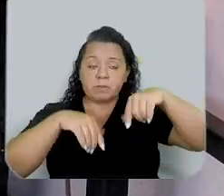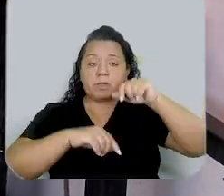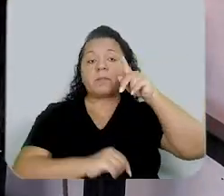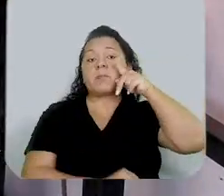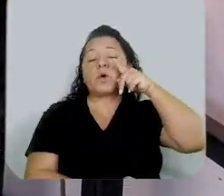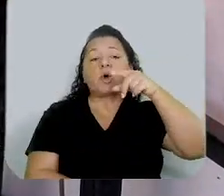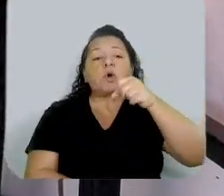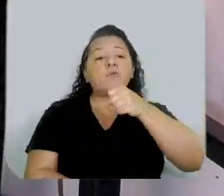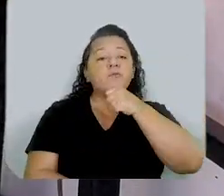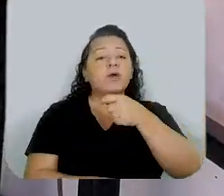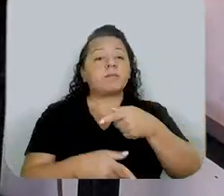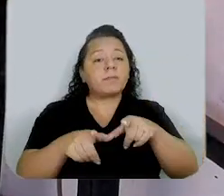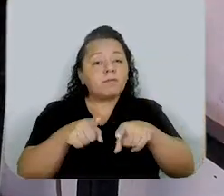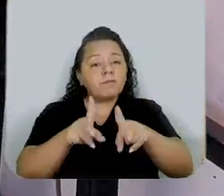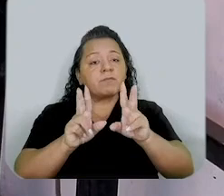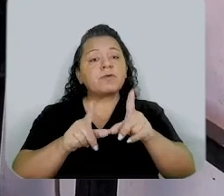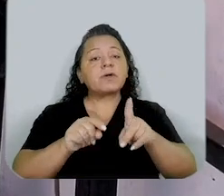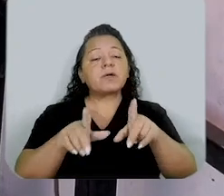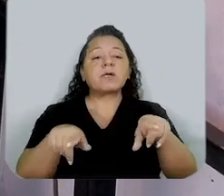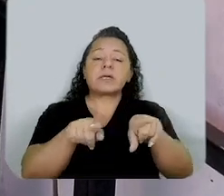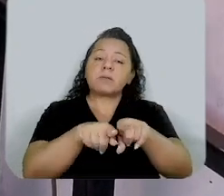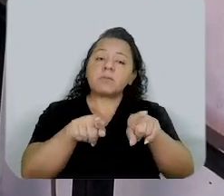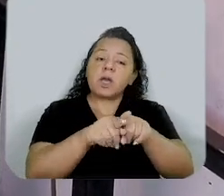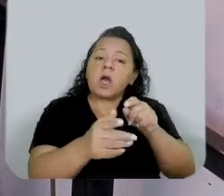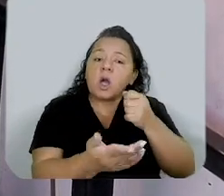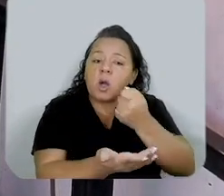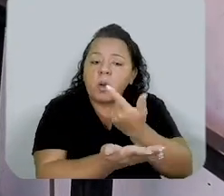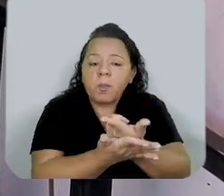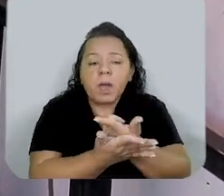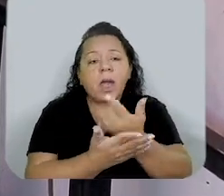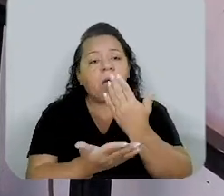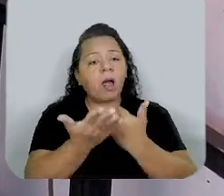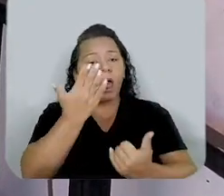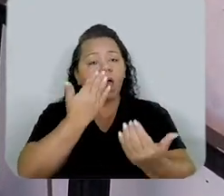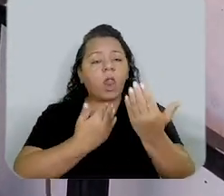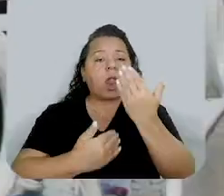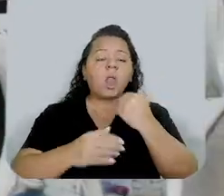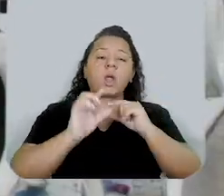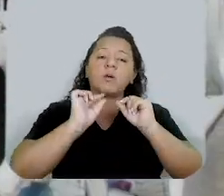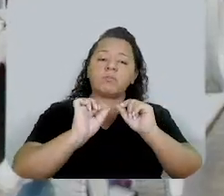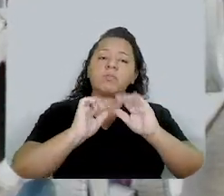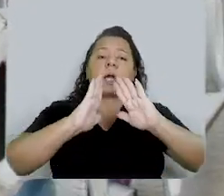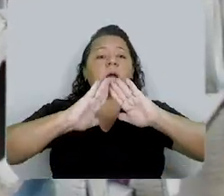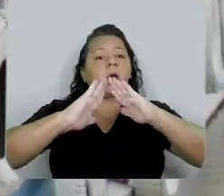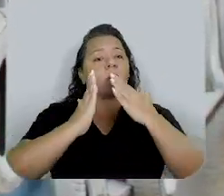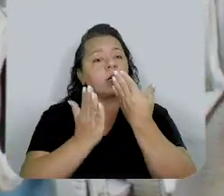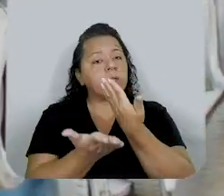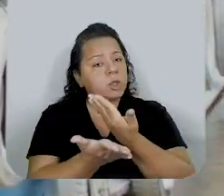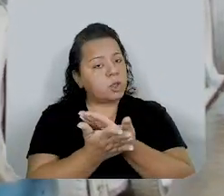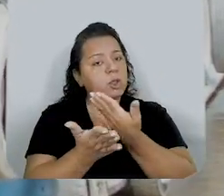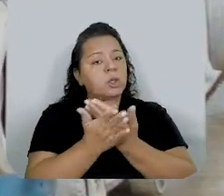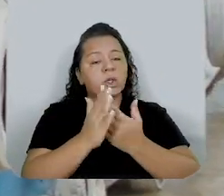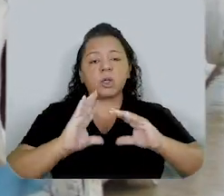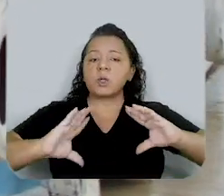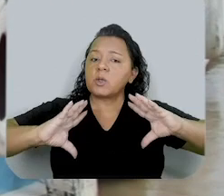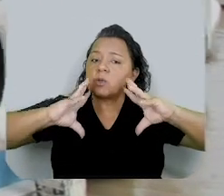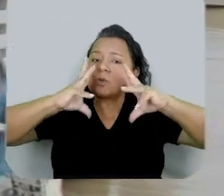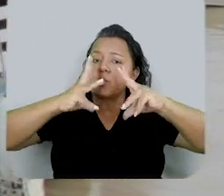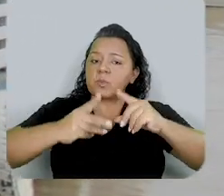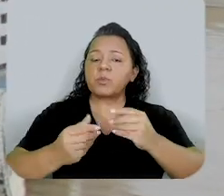seus alimentos, frequentar escolas. E tudo isso é através do rio, né? O rio é o